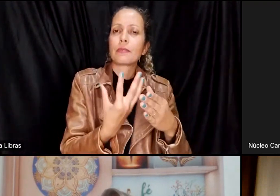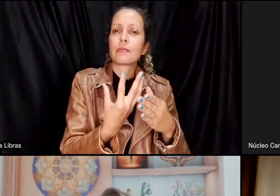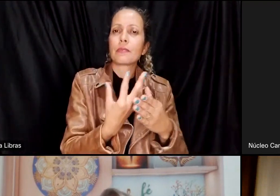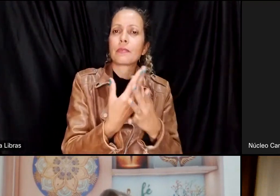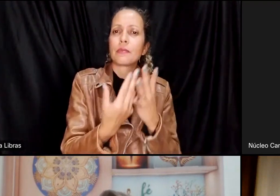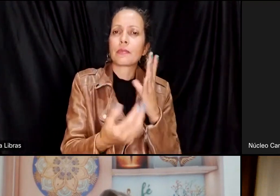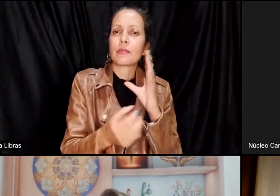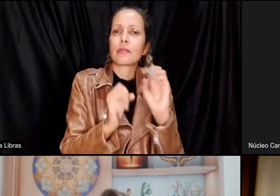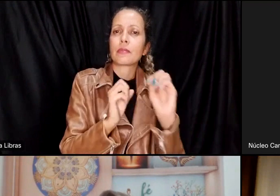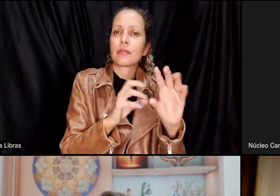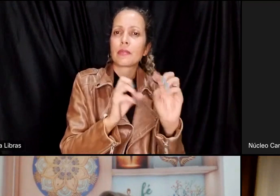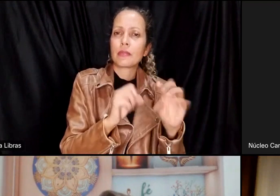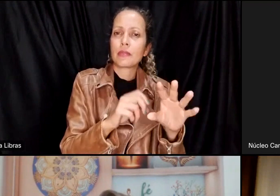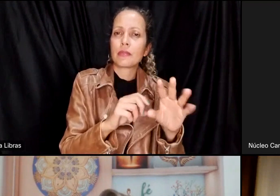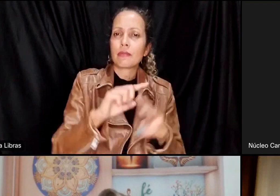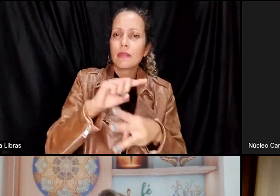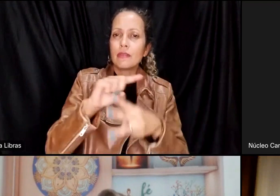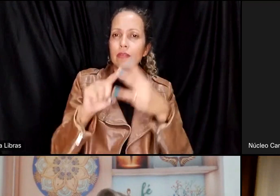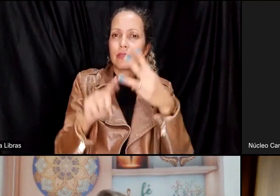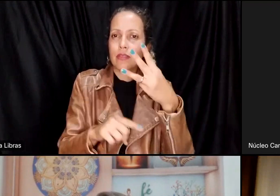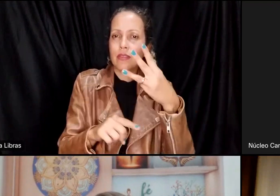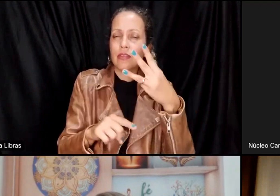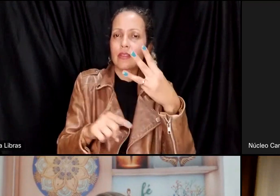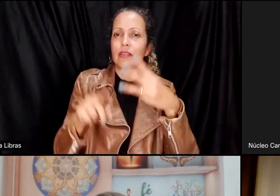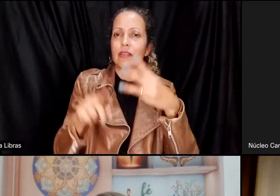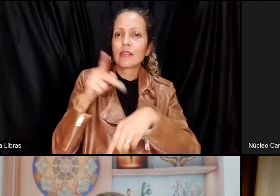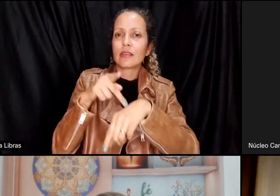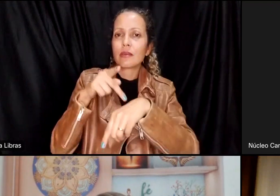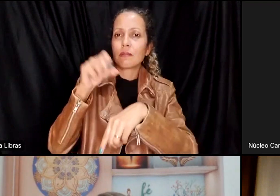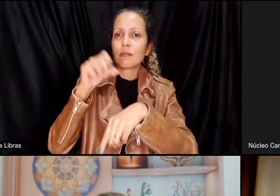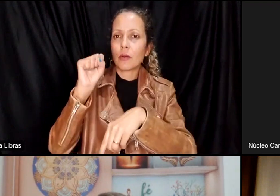pós-doutoras surdas do Brasil.